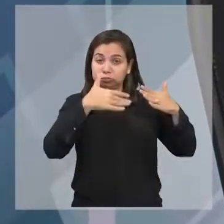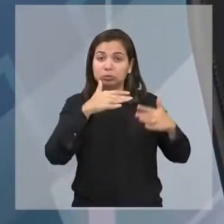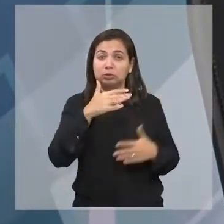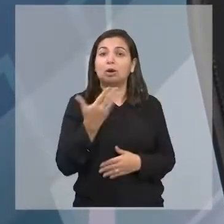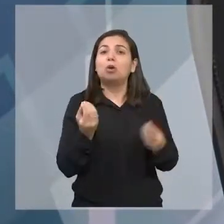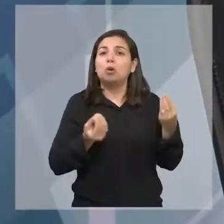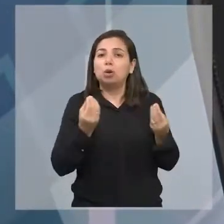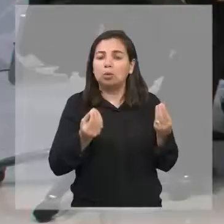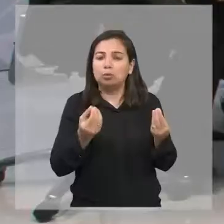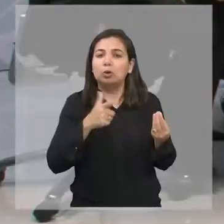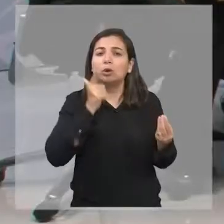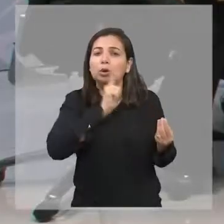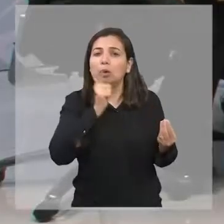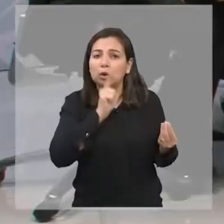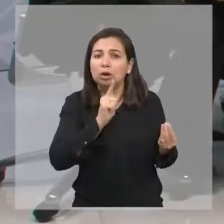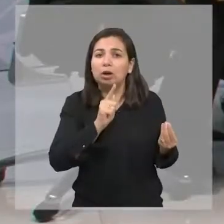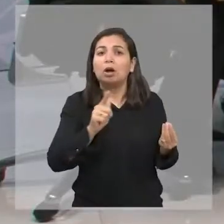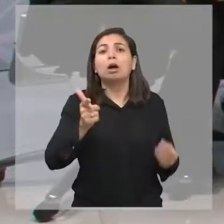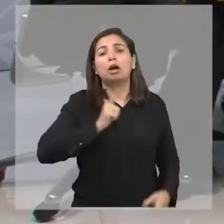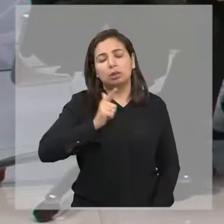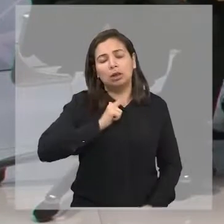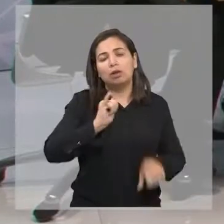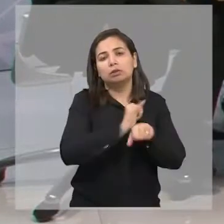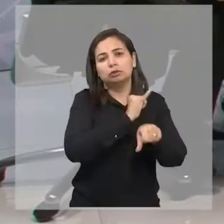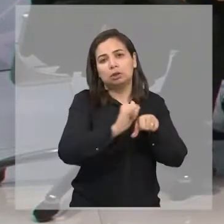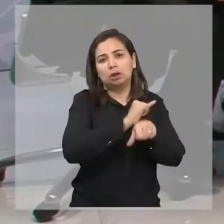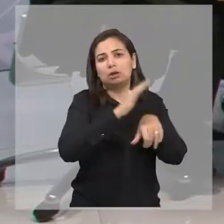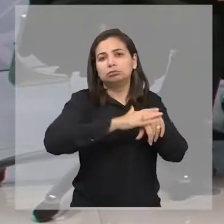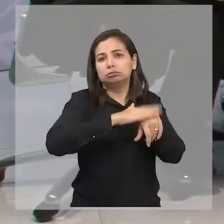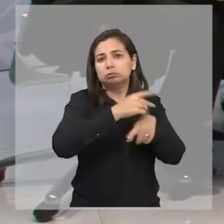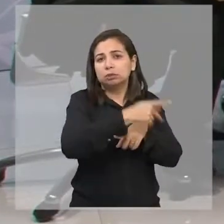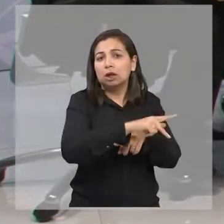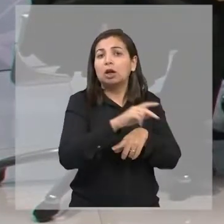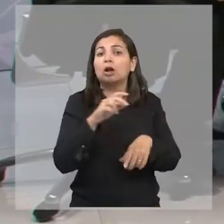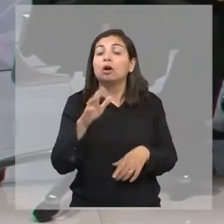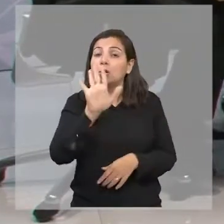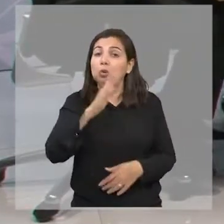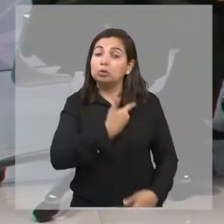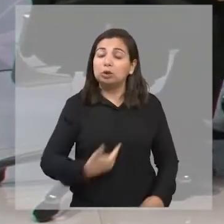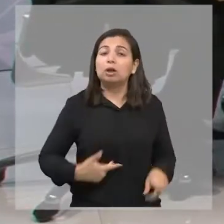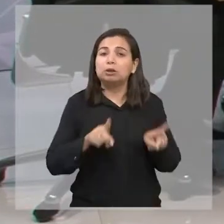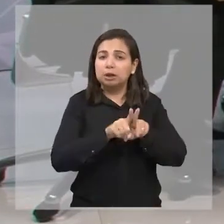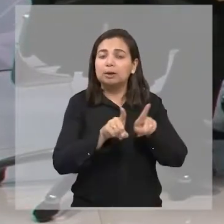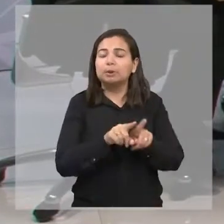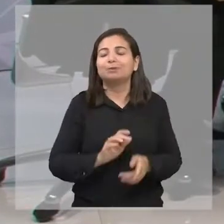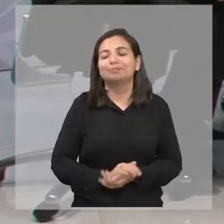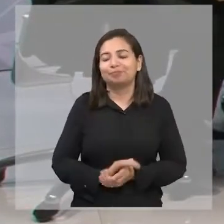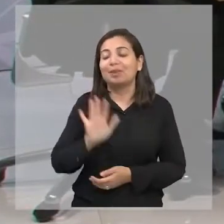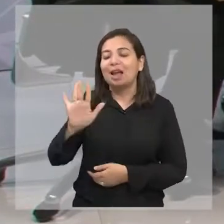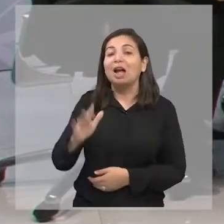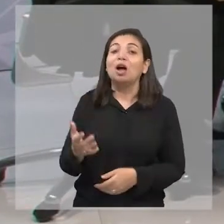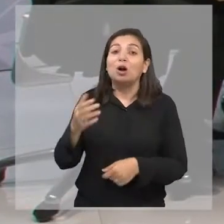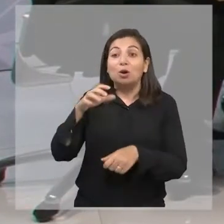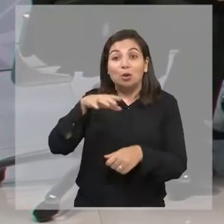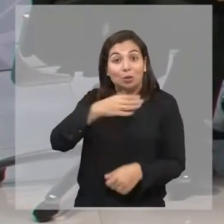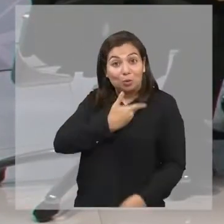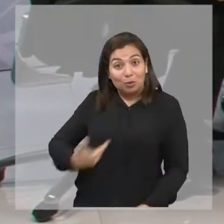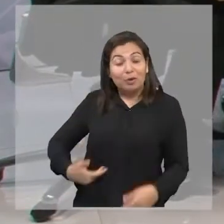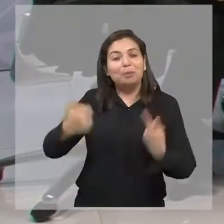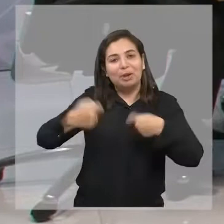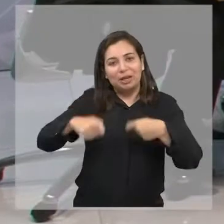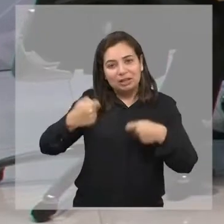Estado. Fiéis. Exatamente. E o Estado precisa financiar o aluno pobre. Sim. E isso